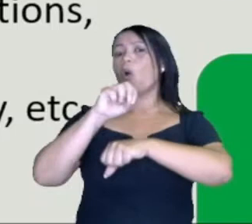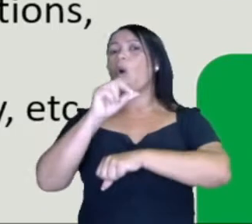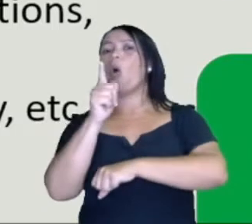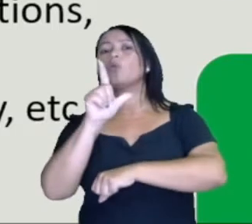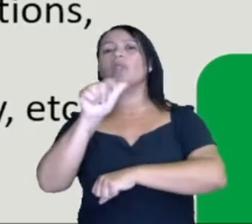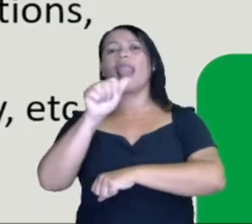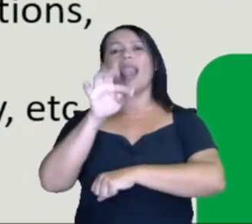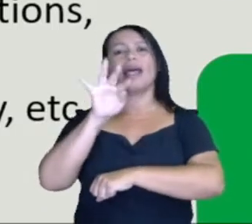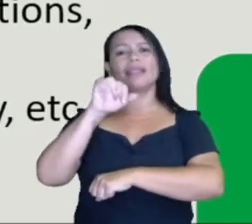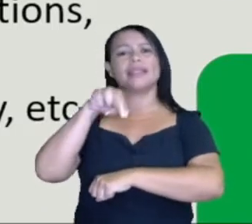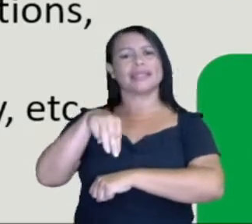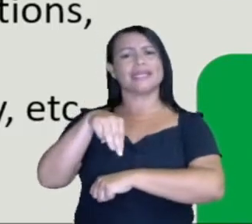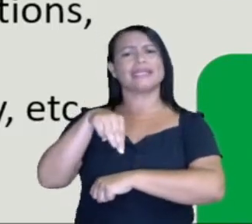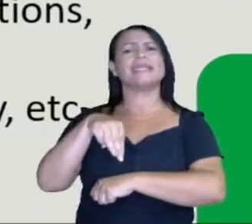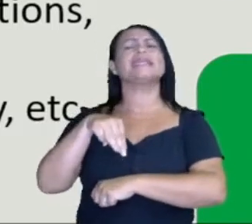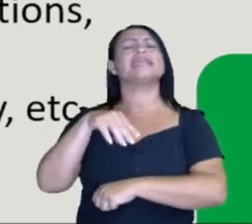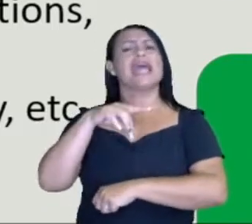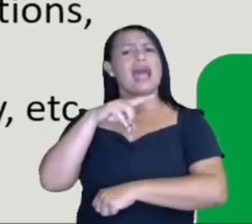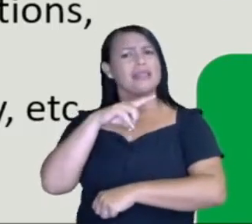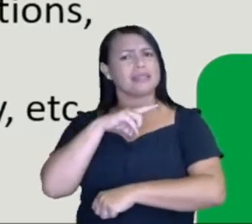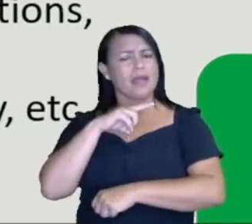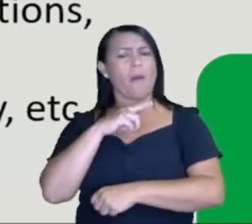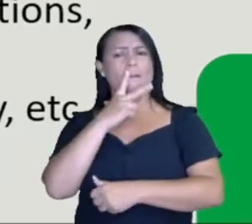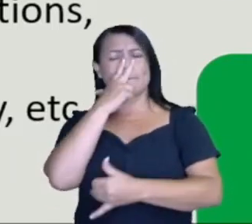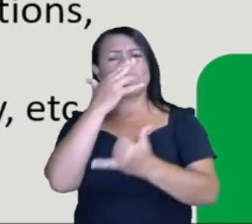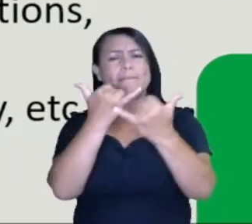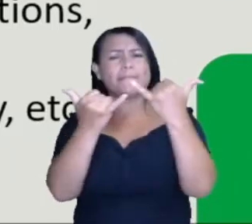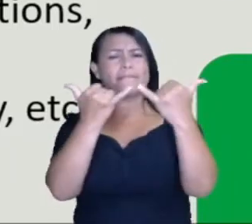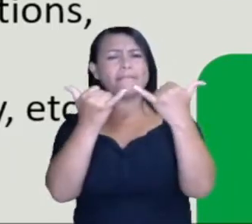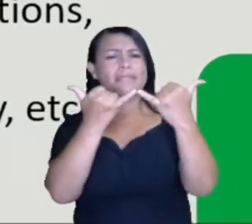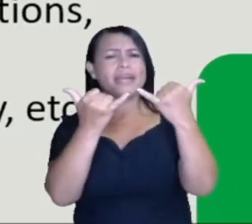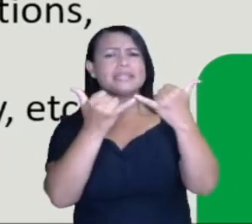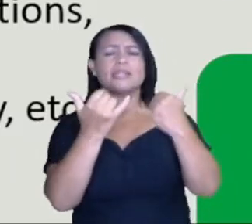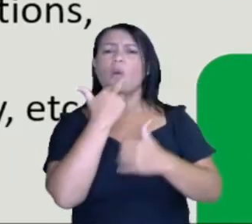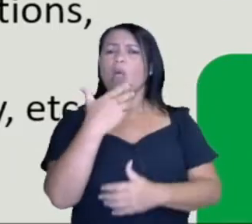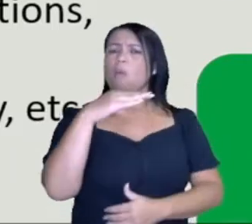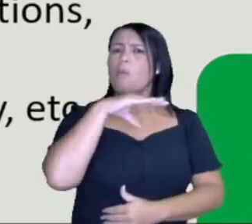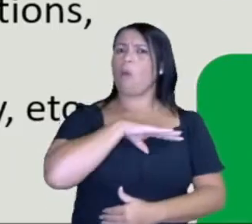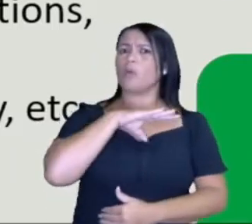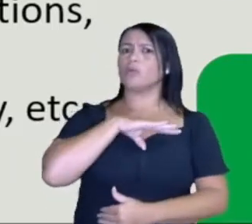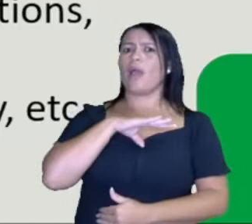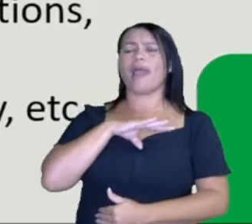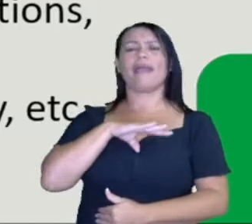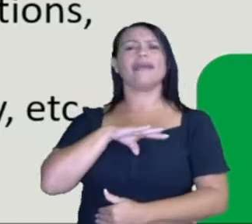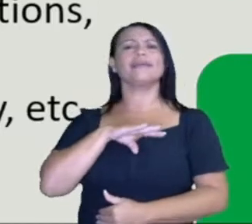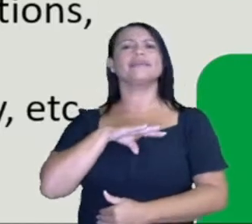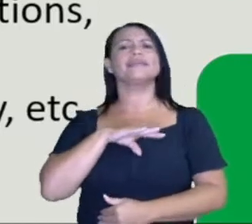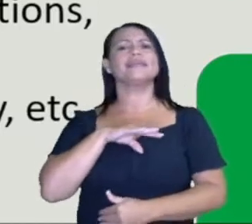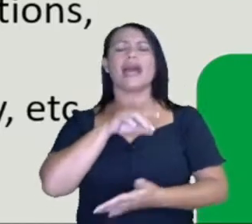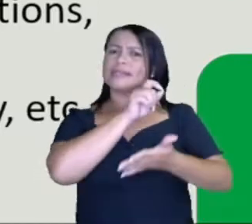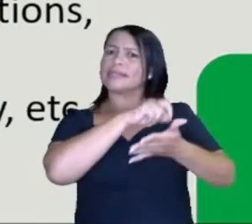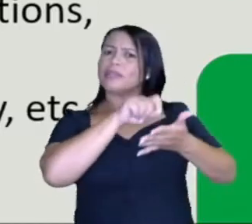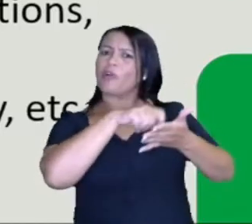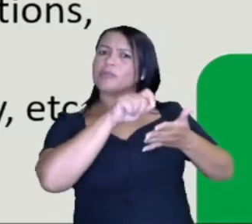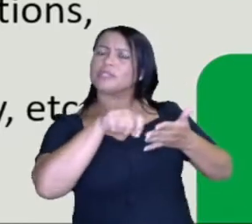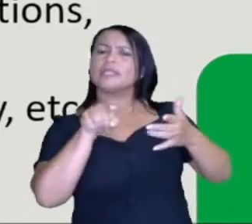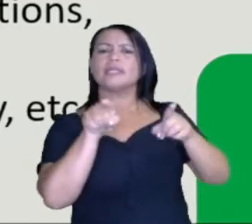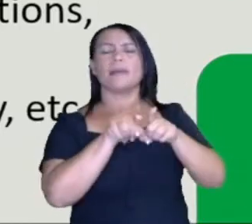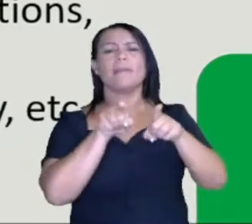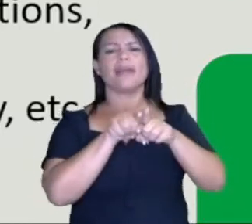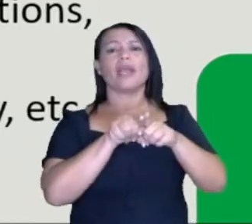latina. E são bastante parecidas com a língua portuguesa, tanto na forma escrita como